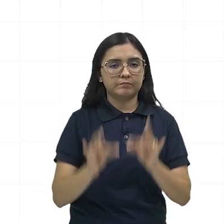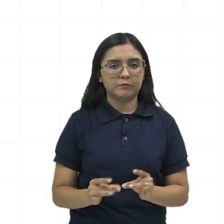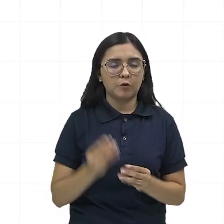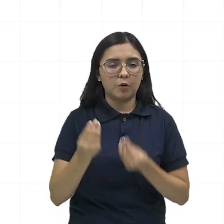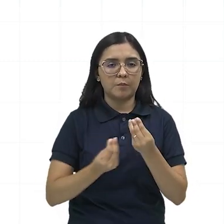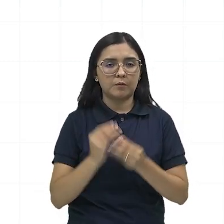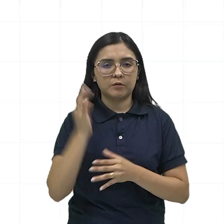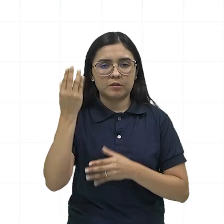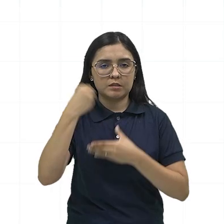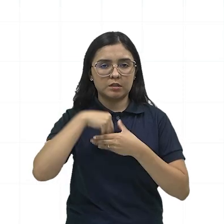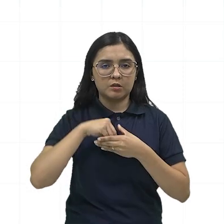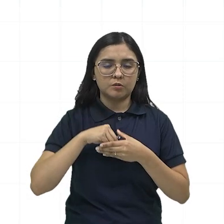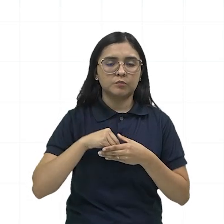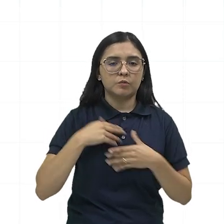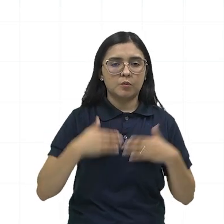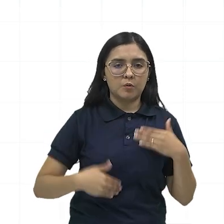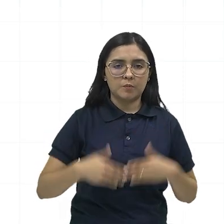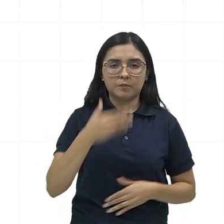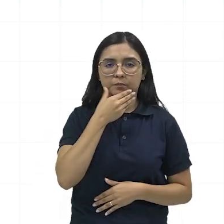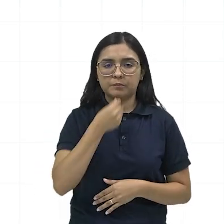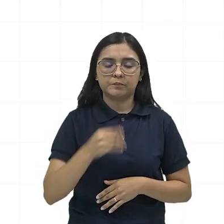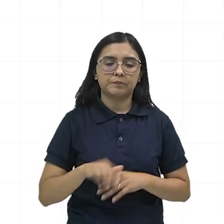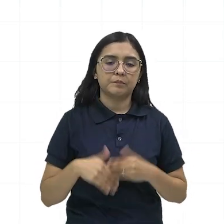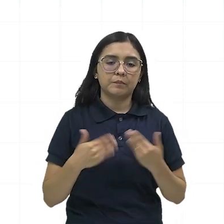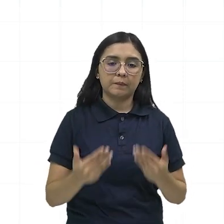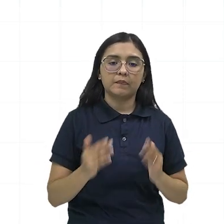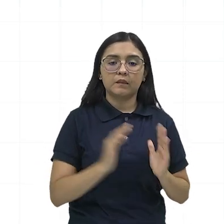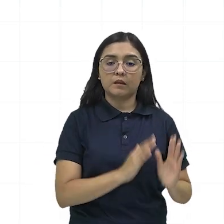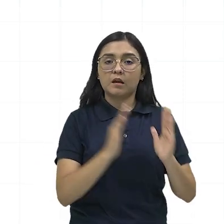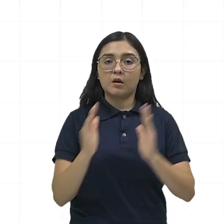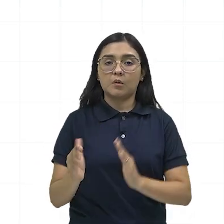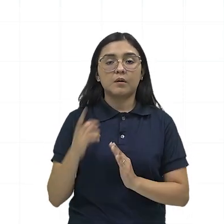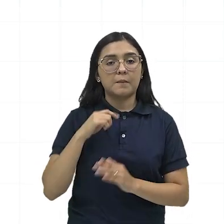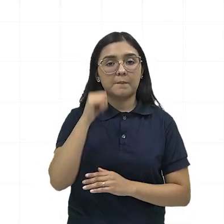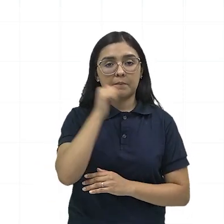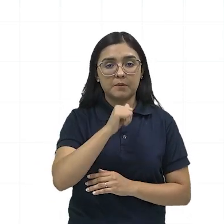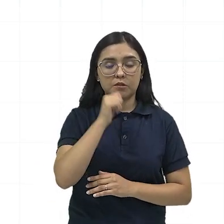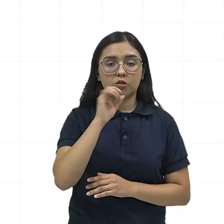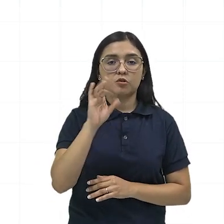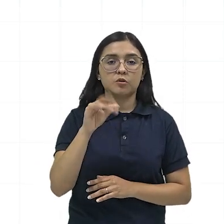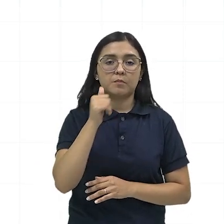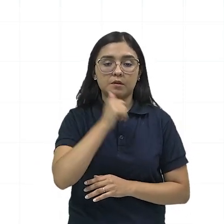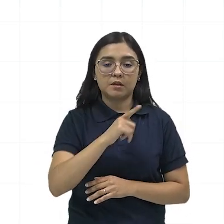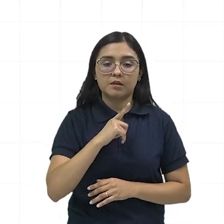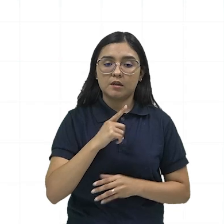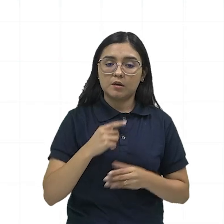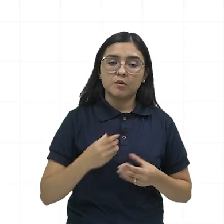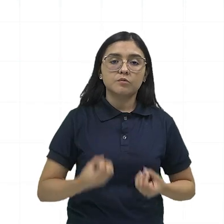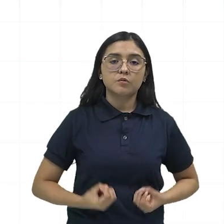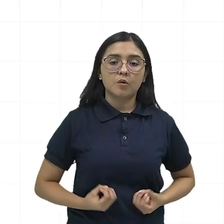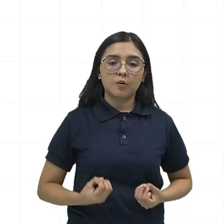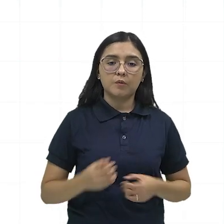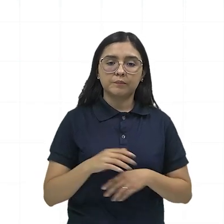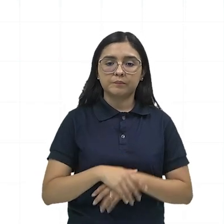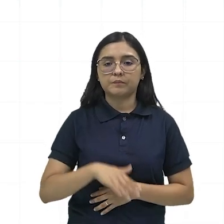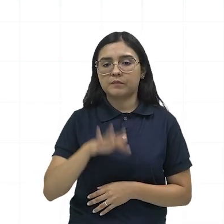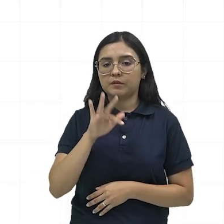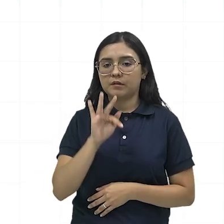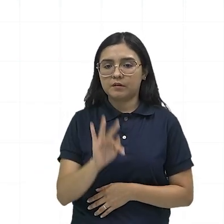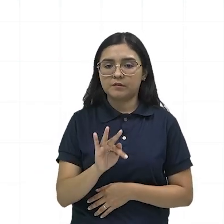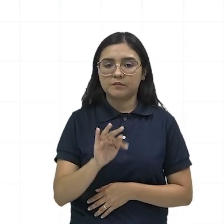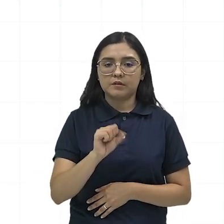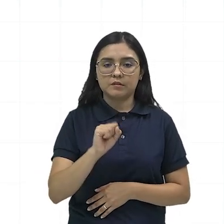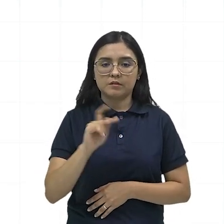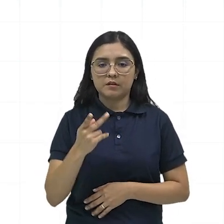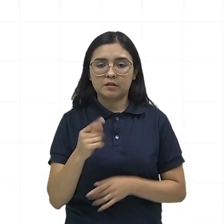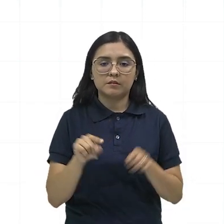dos meninos. Já nos ovários, aí a gente está falando das meninas, só elas têm os ovários. o FSH e o